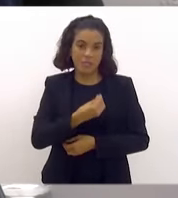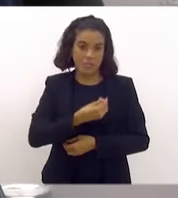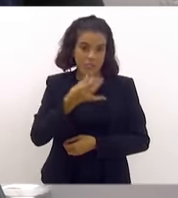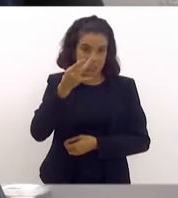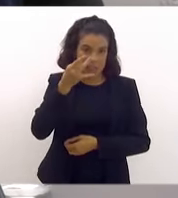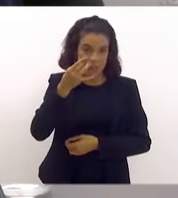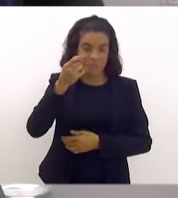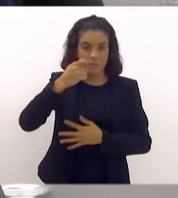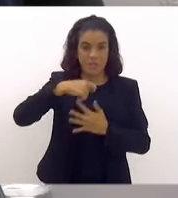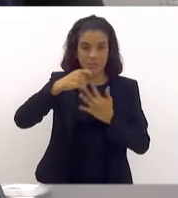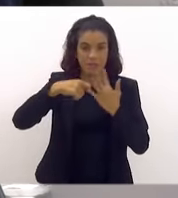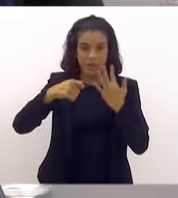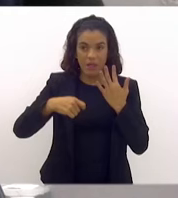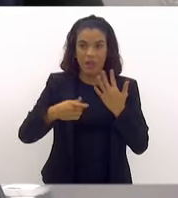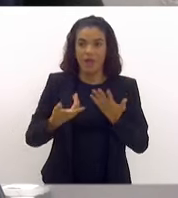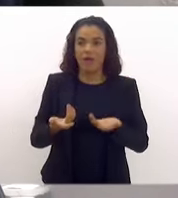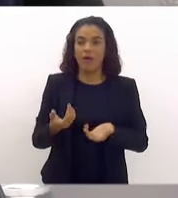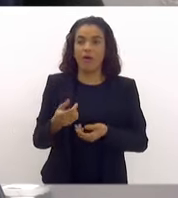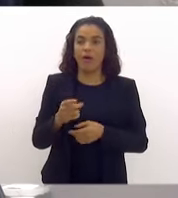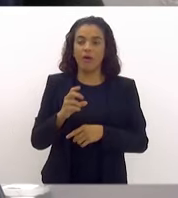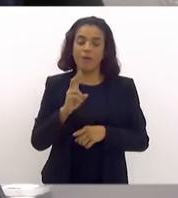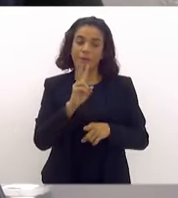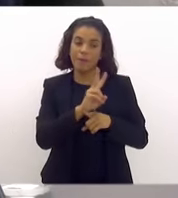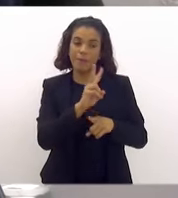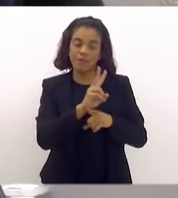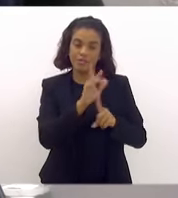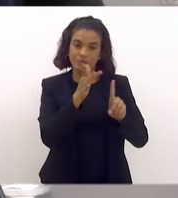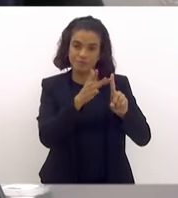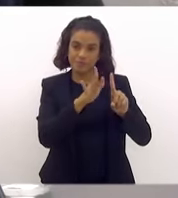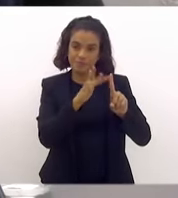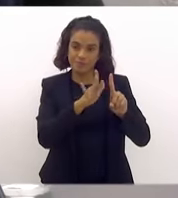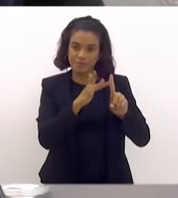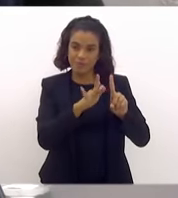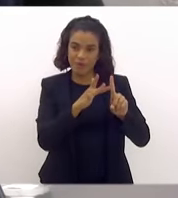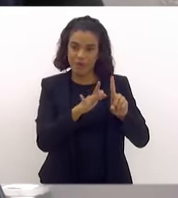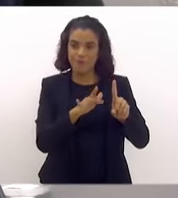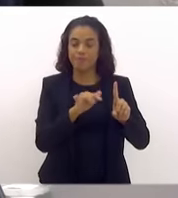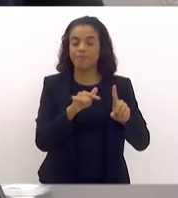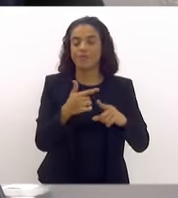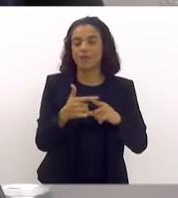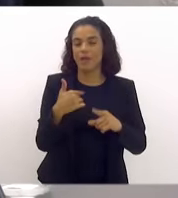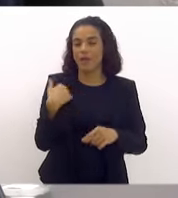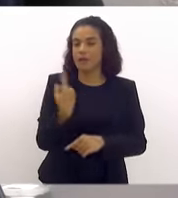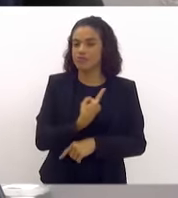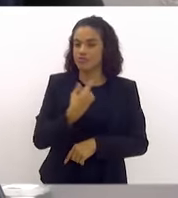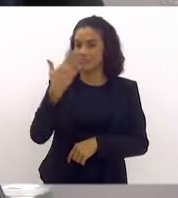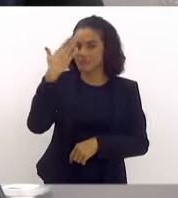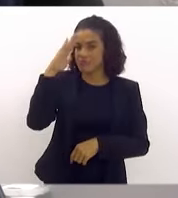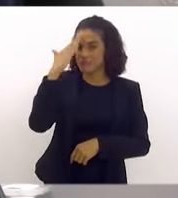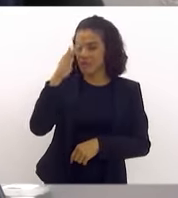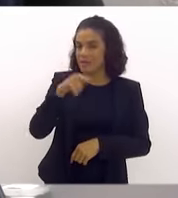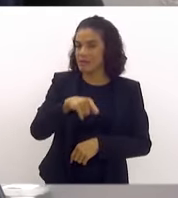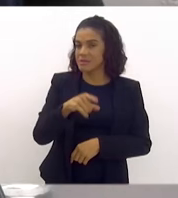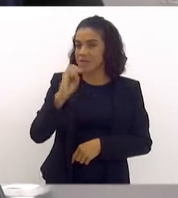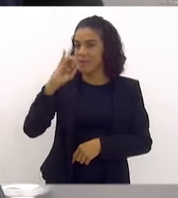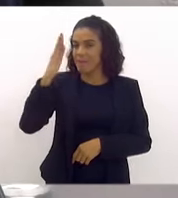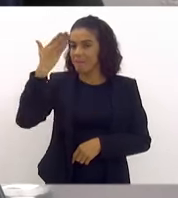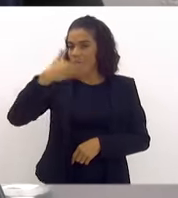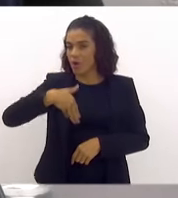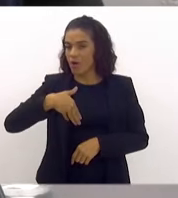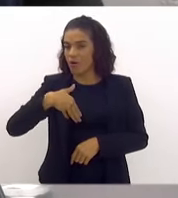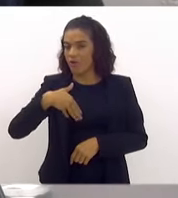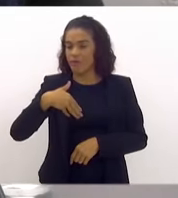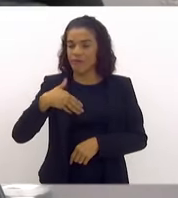mensal normalmente para proteger a vítima né quando a gente entende que em tese se o o meio de prova fosse